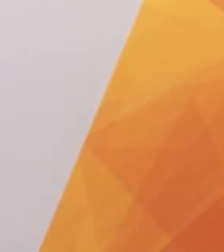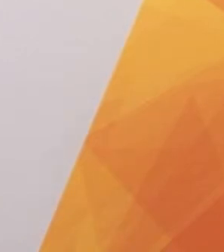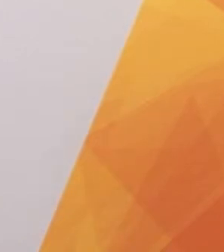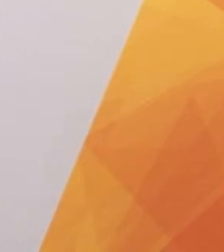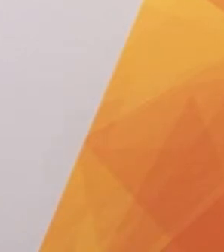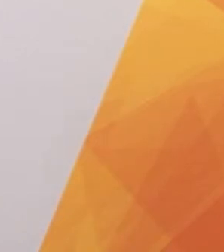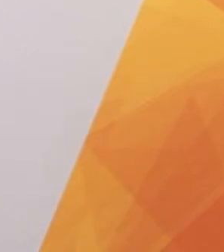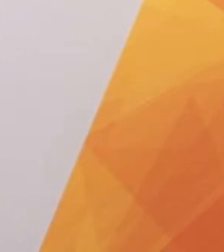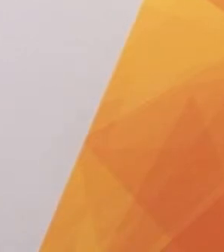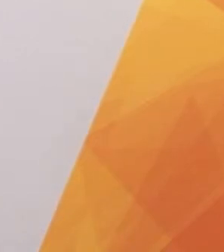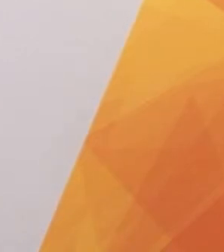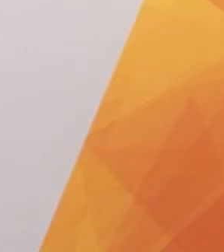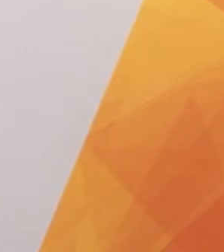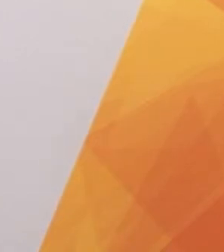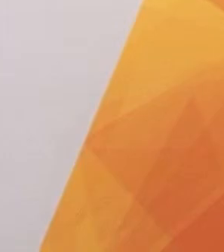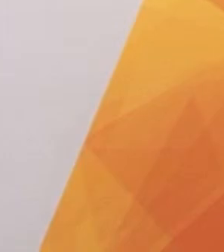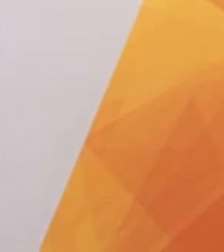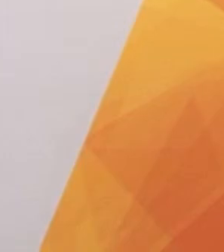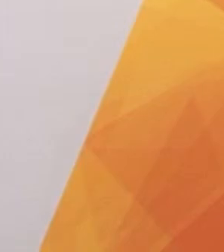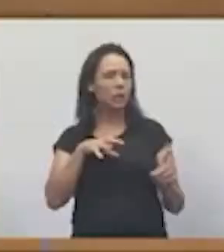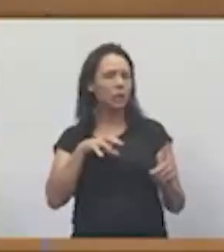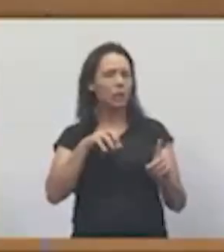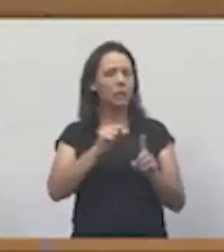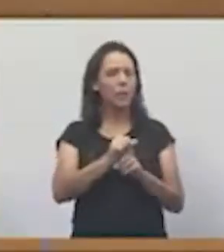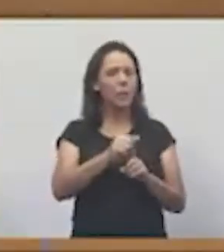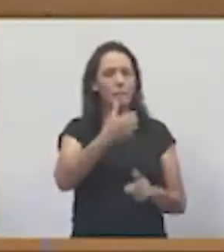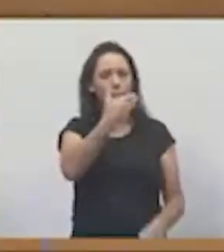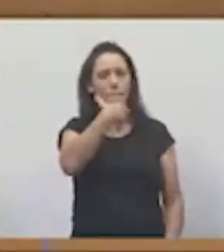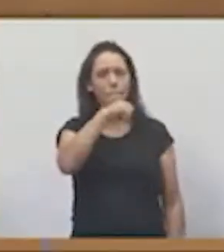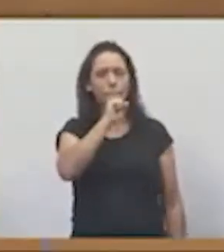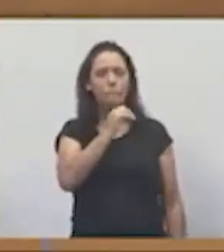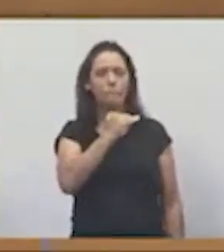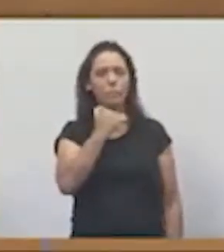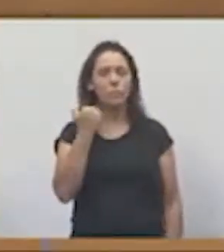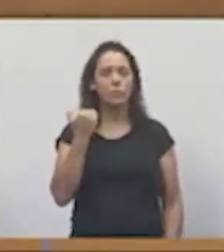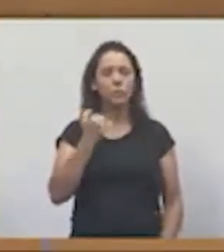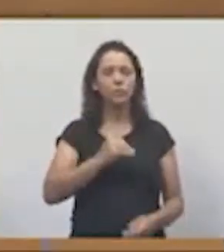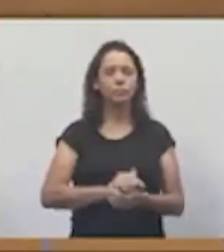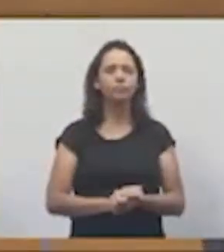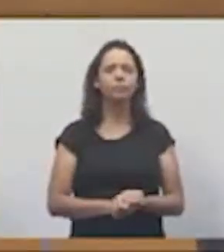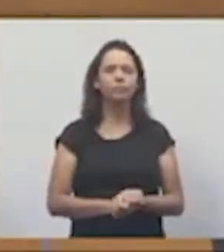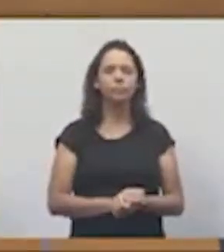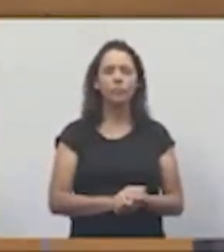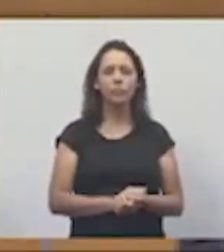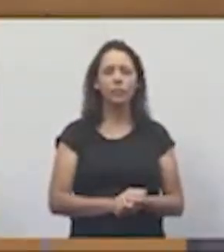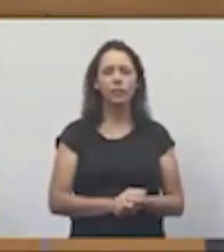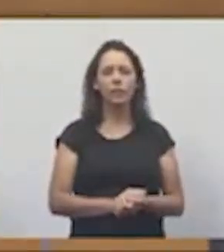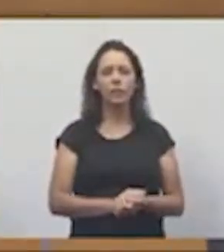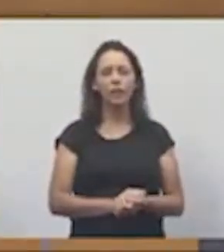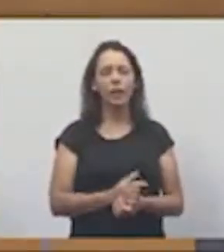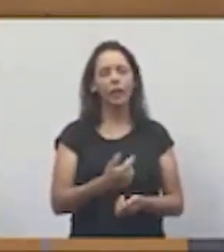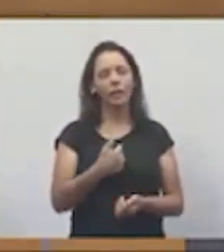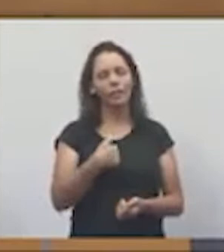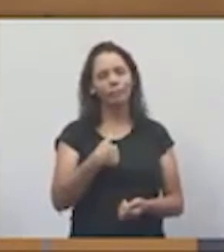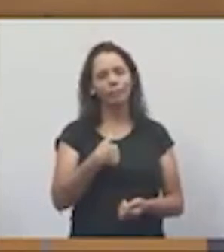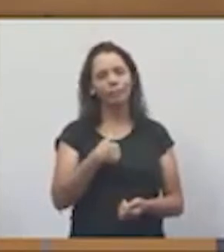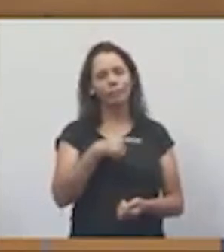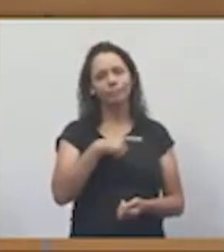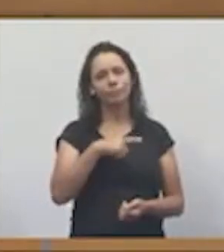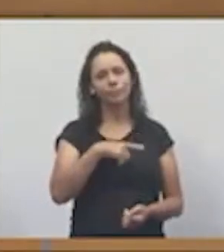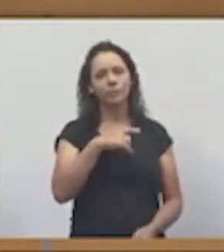que se evite as colisões. Acompanhe. É uma situação muito complicada e eu tive essa infeliz